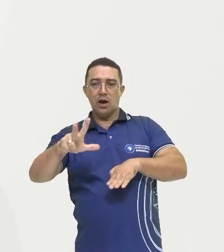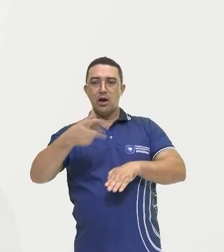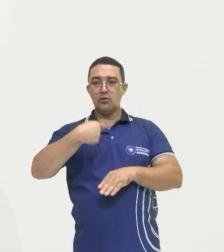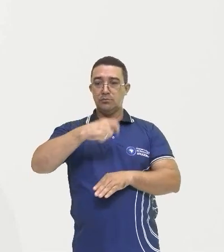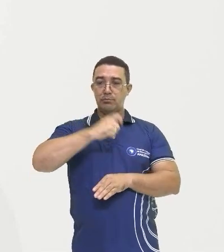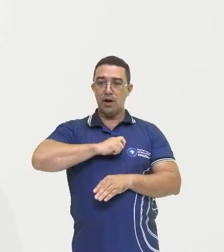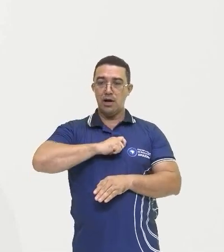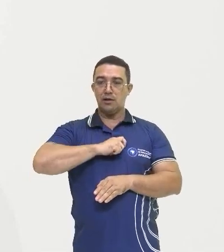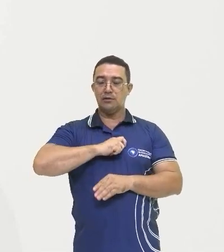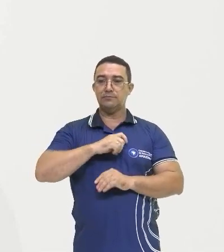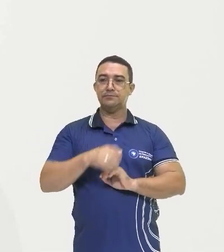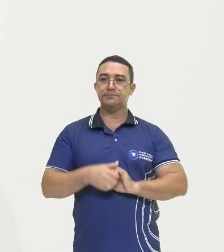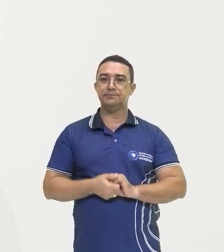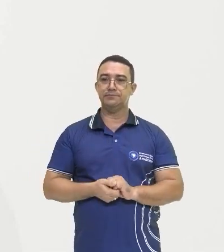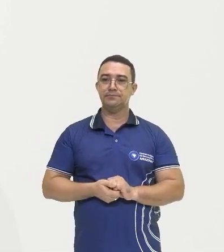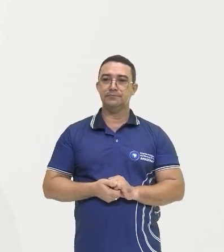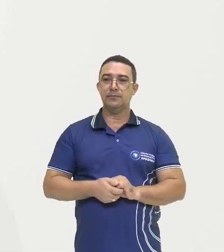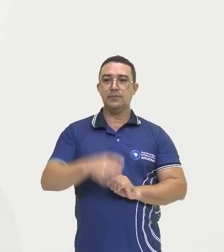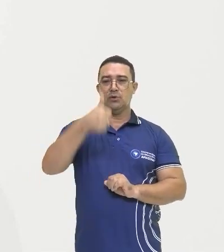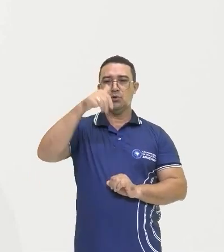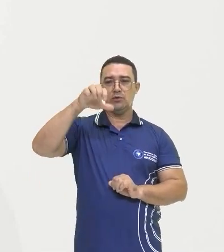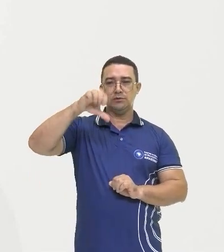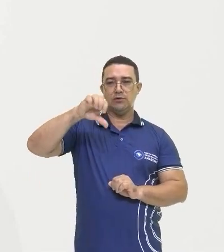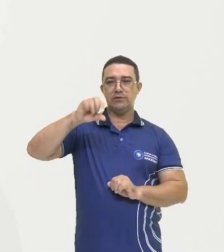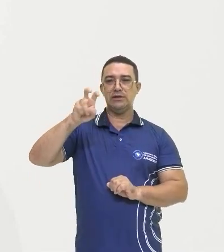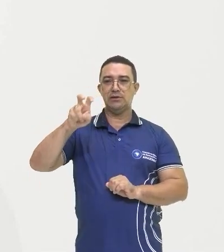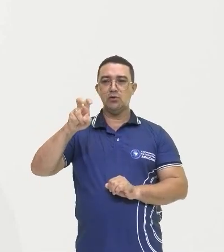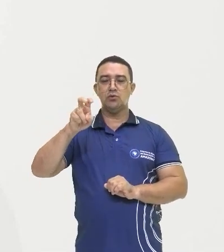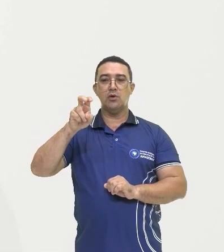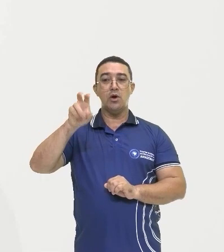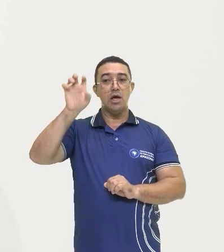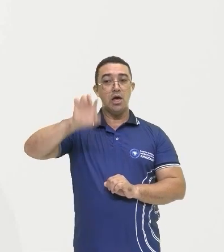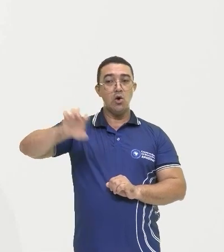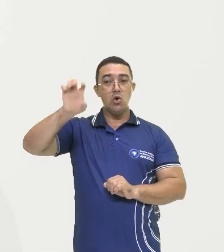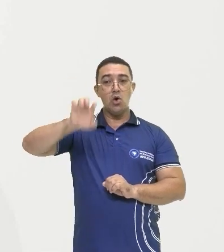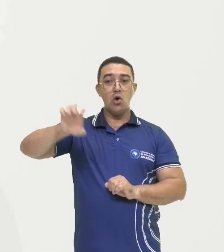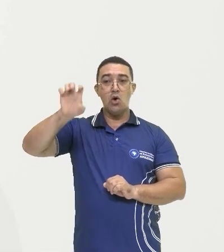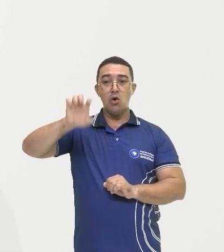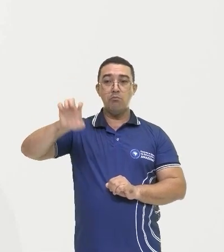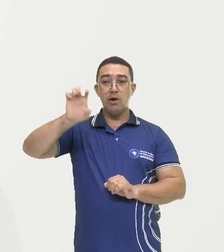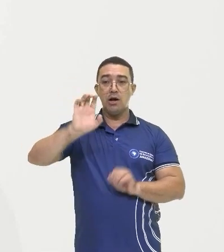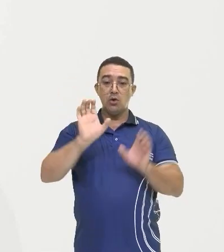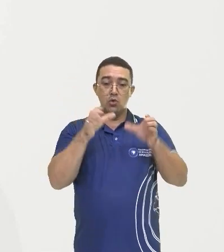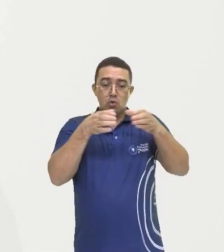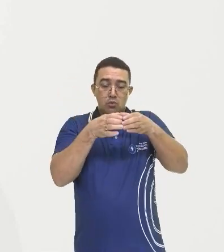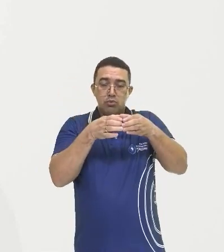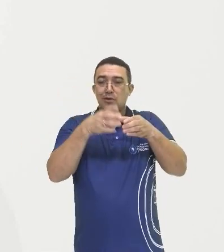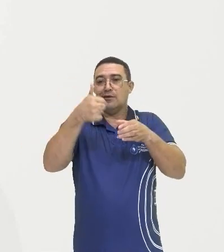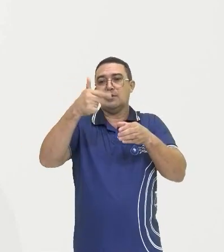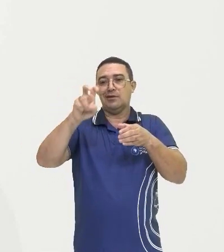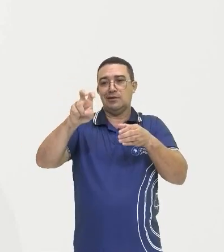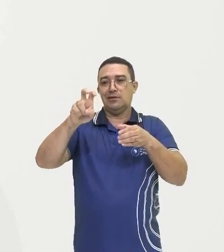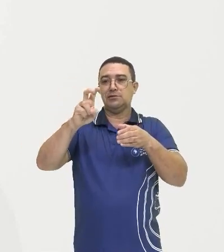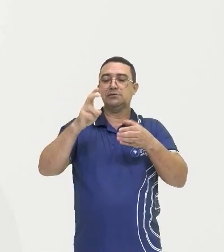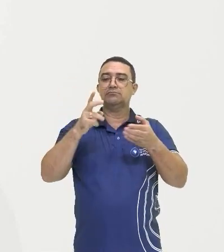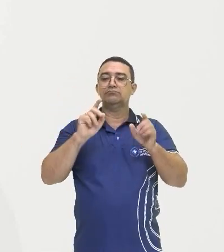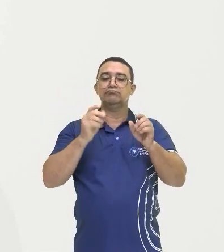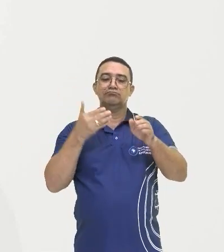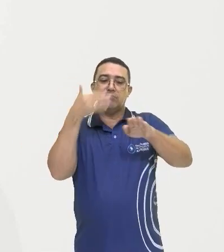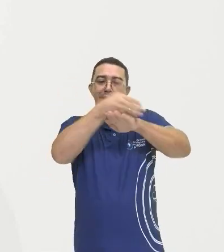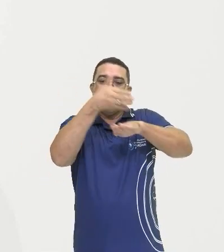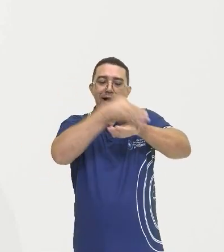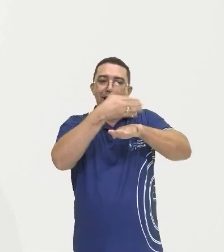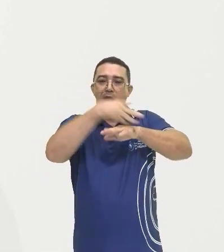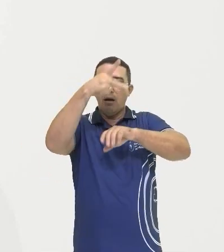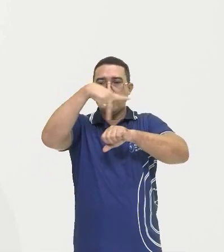outros. A gente tem em 95 a Europa dos 15, e aí a gente tem a entrada de países como a entre